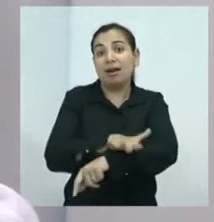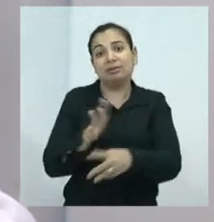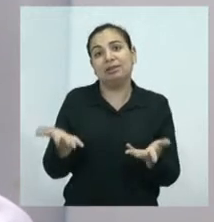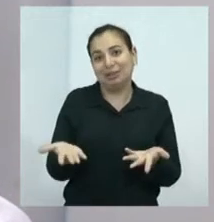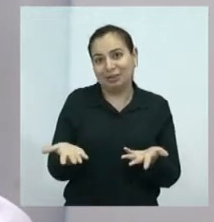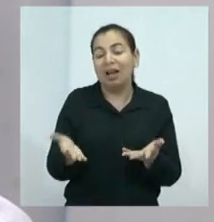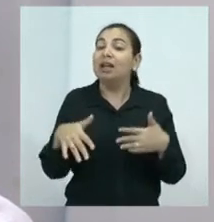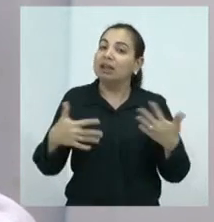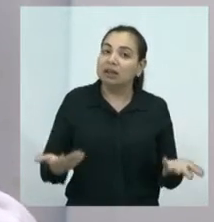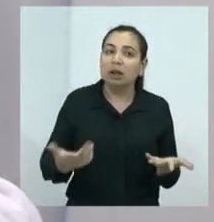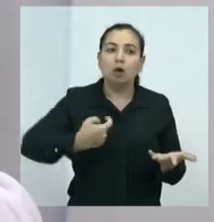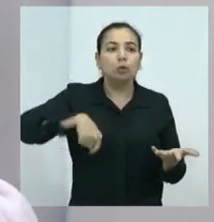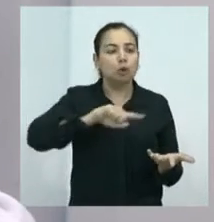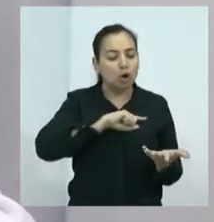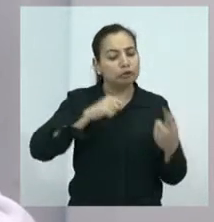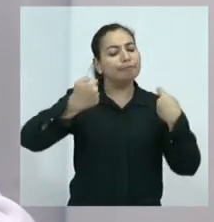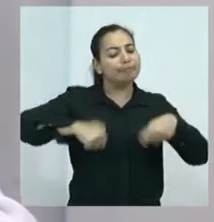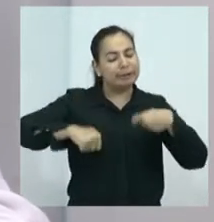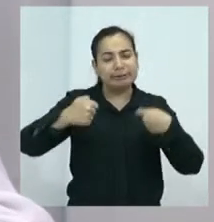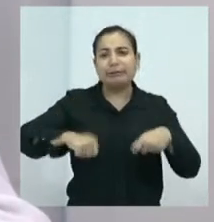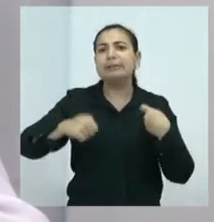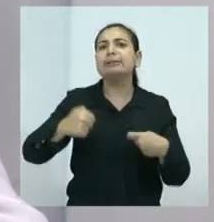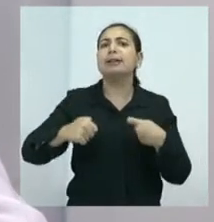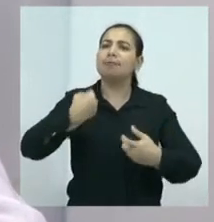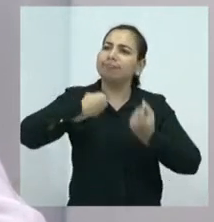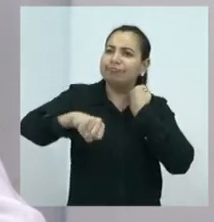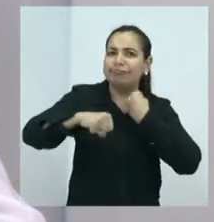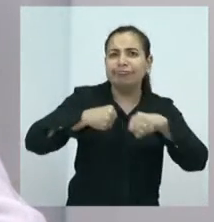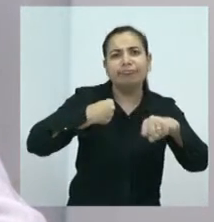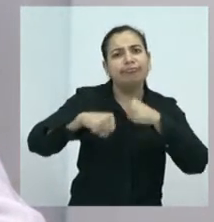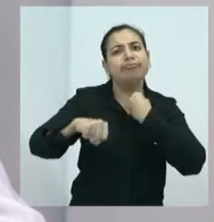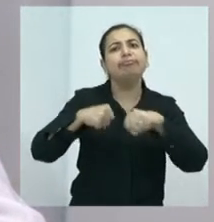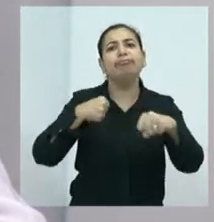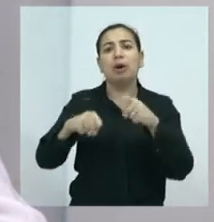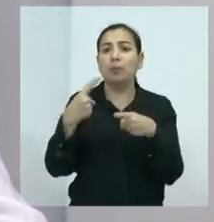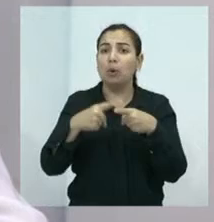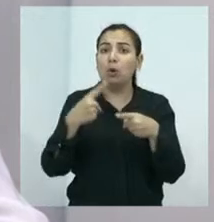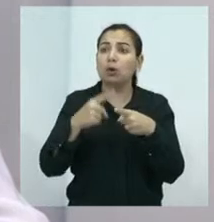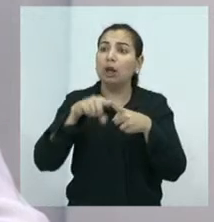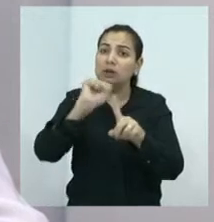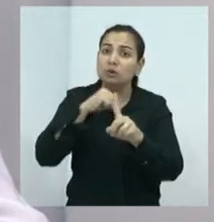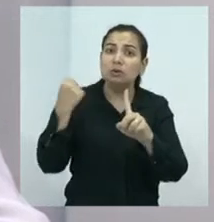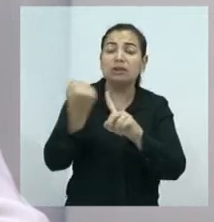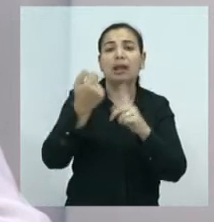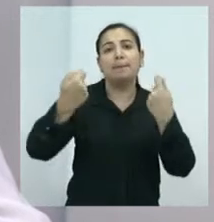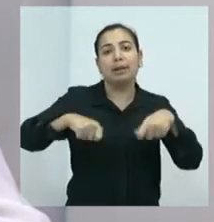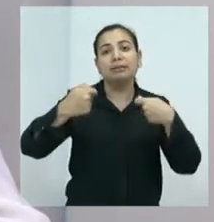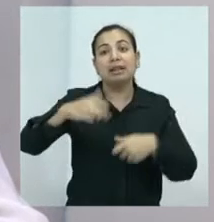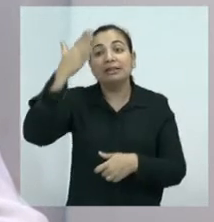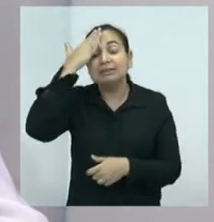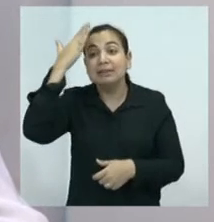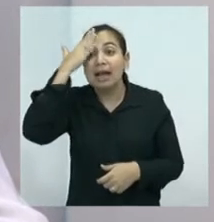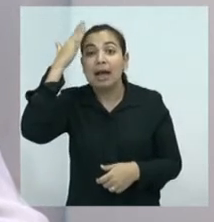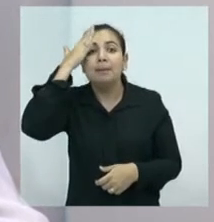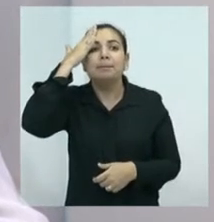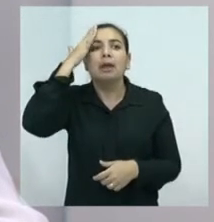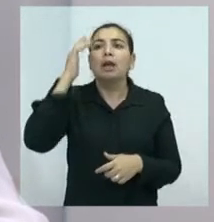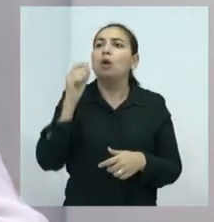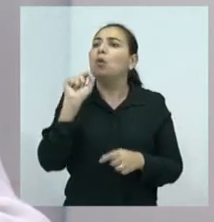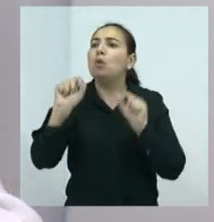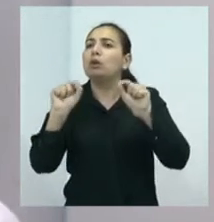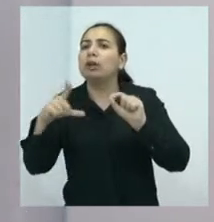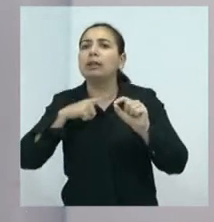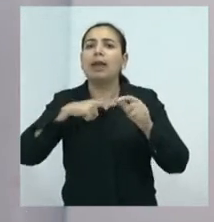precisa fazer uma discussão profunda sobre isso para que a sociedade possa se apropriar disso. Essas leis, elas estão